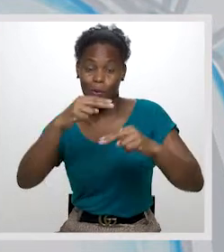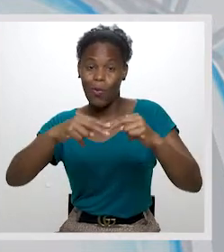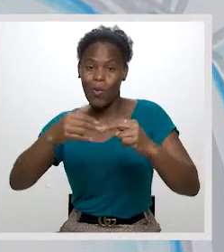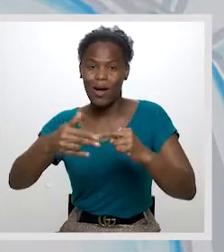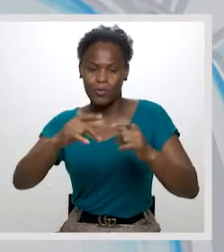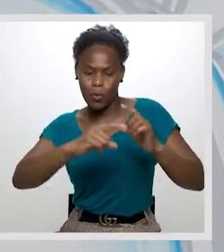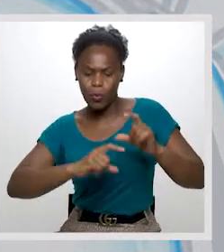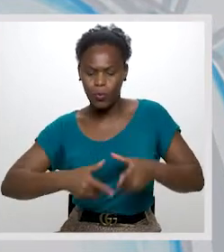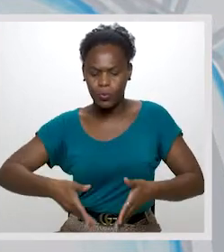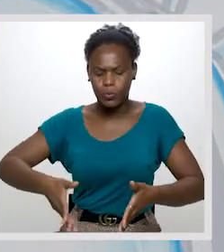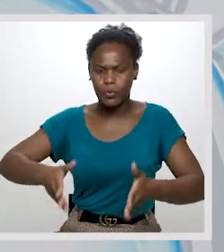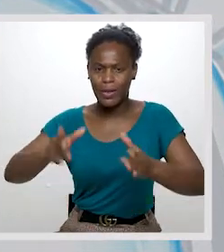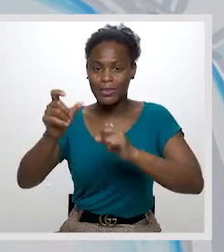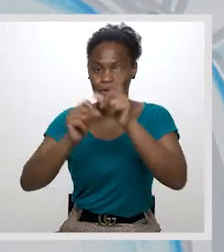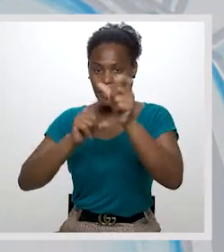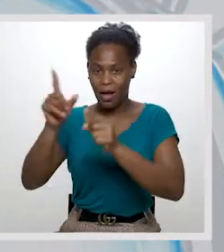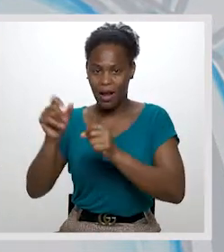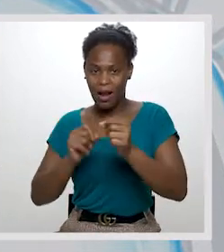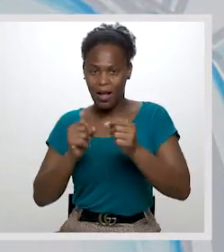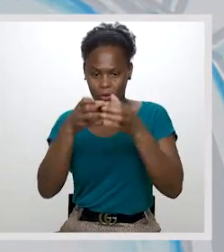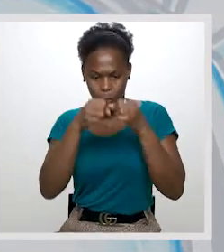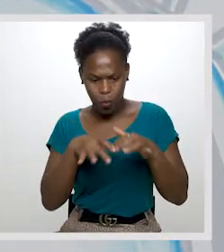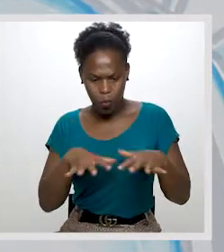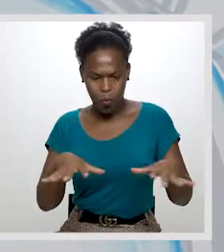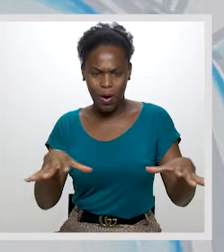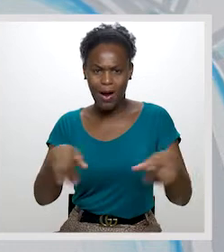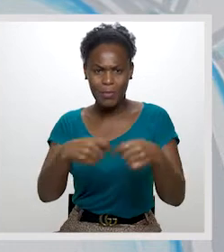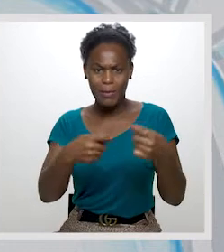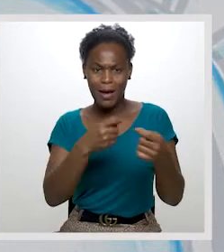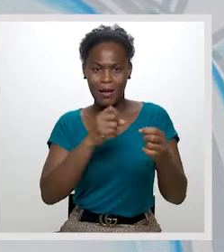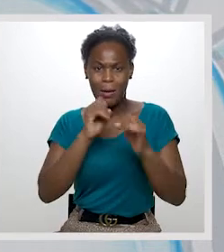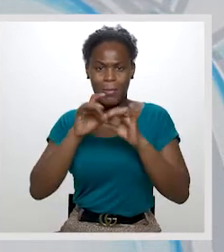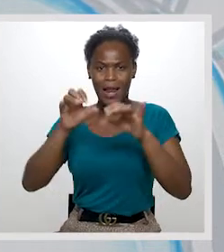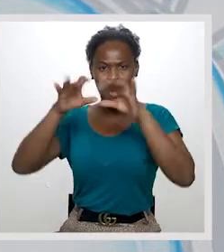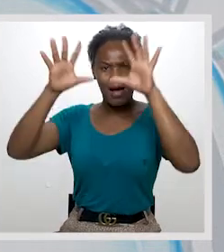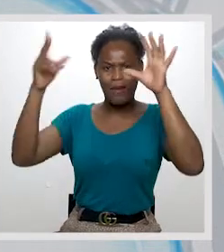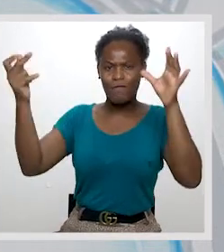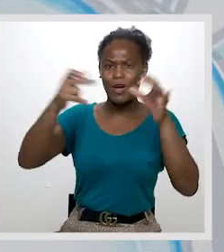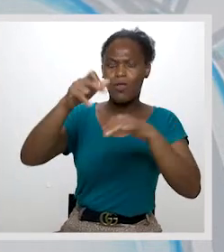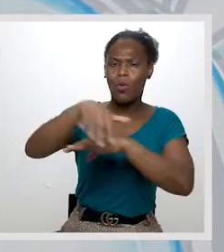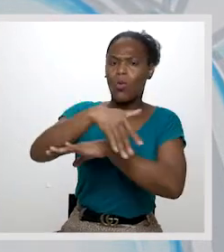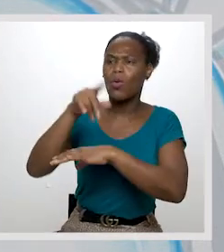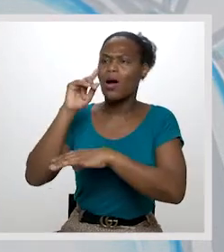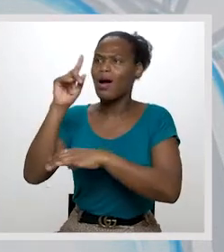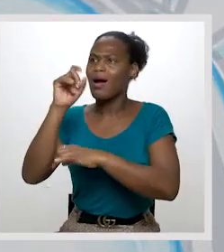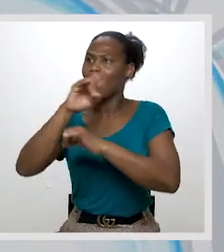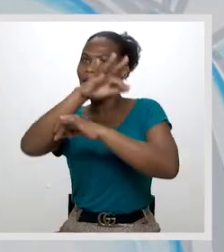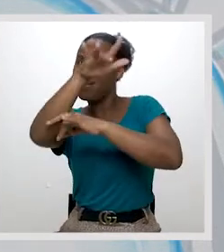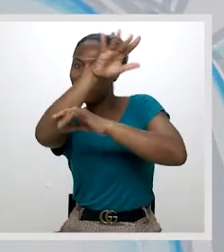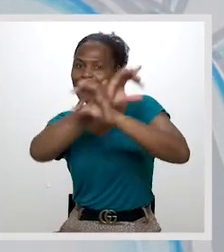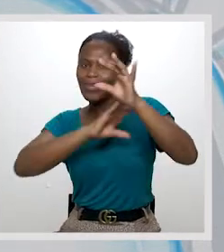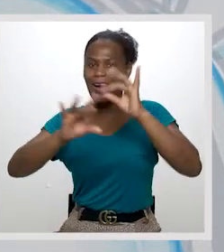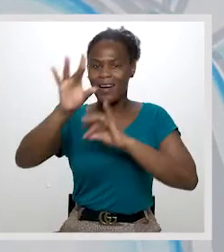escadaria atapetada de estrelas. Um caco brilha, virado do exterior lustroso entre os